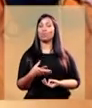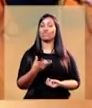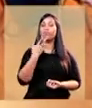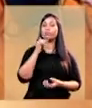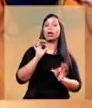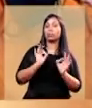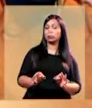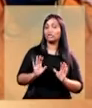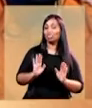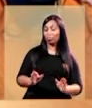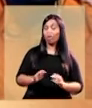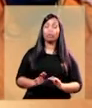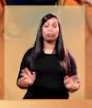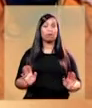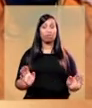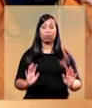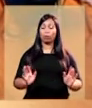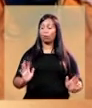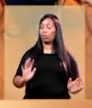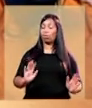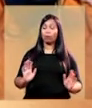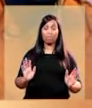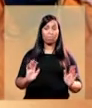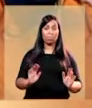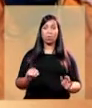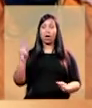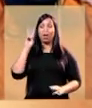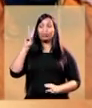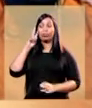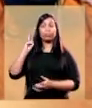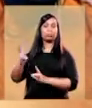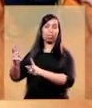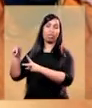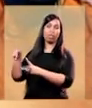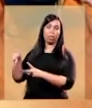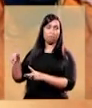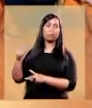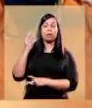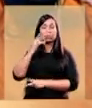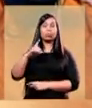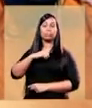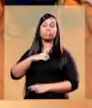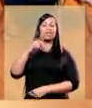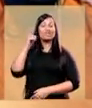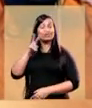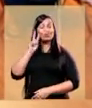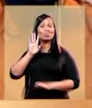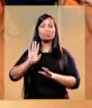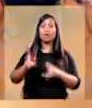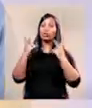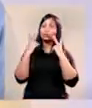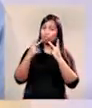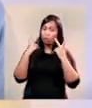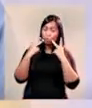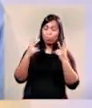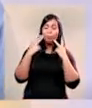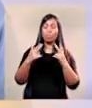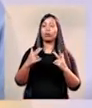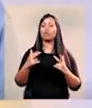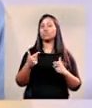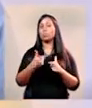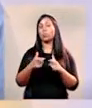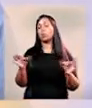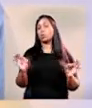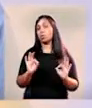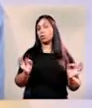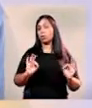pai quer que ele seja. Né? Isso, exato. Não apaga o histórico, né? Então essa criança tem esse histórico, mas normalmente não temos